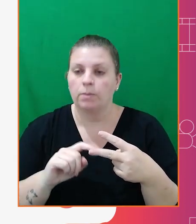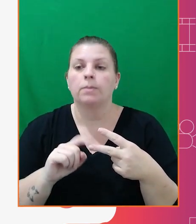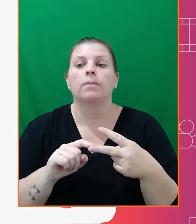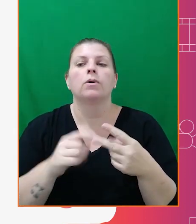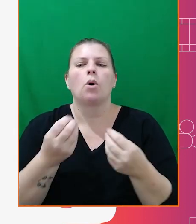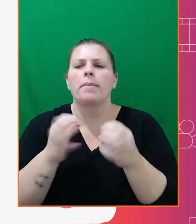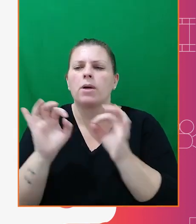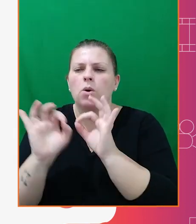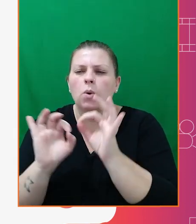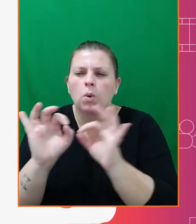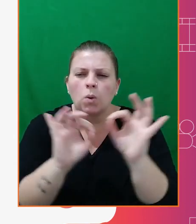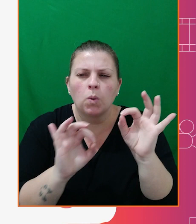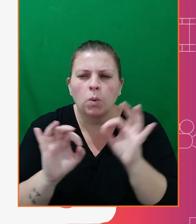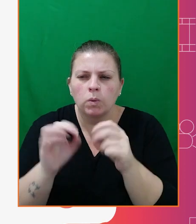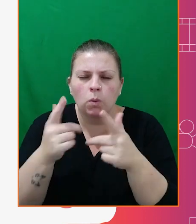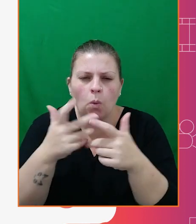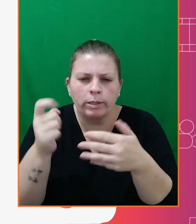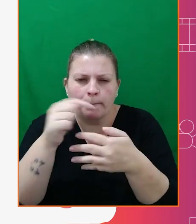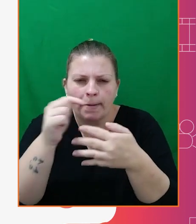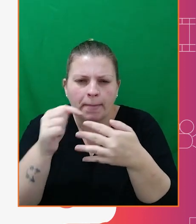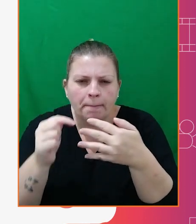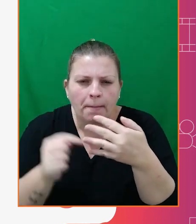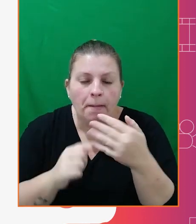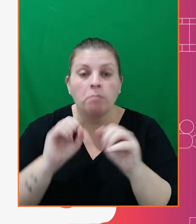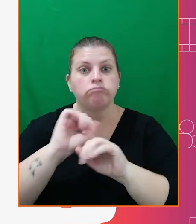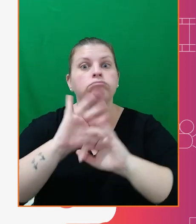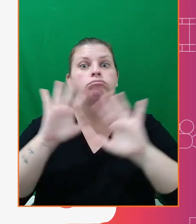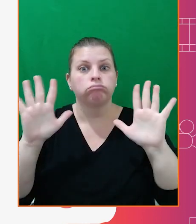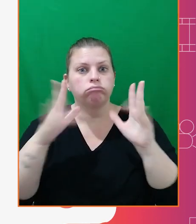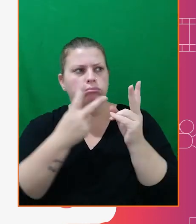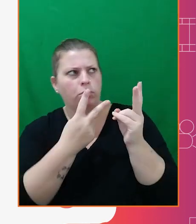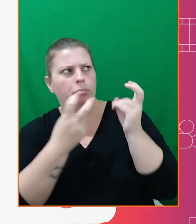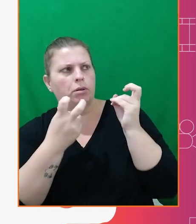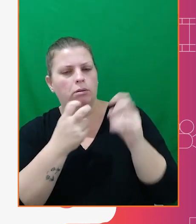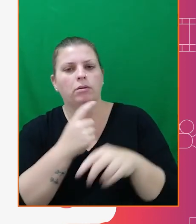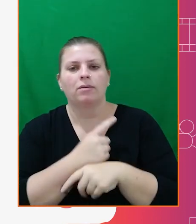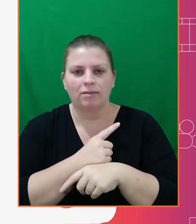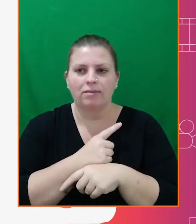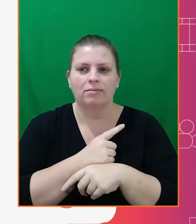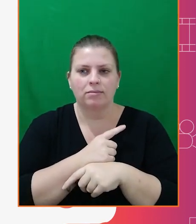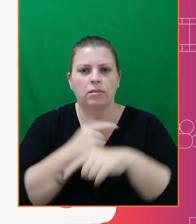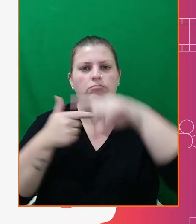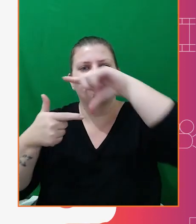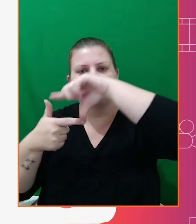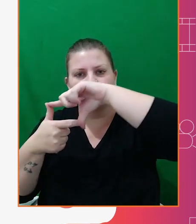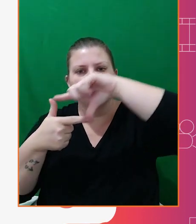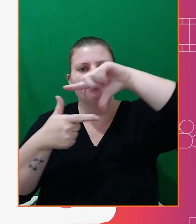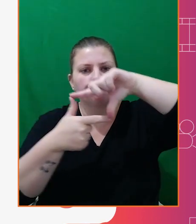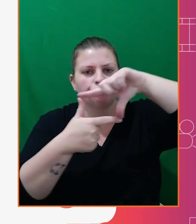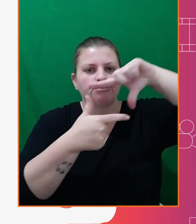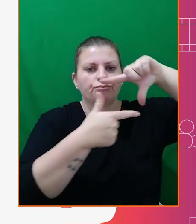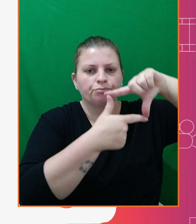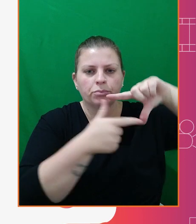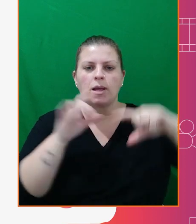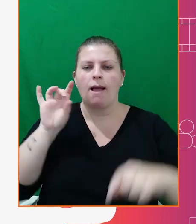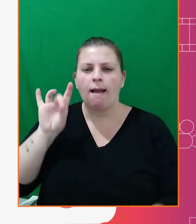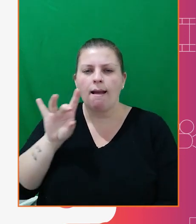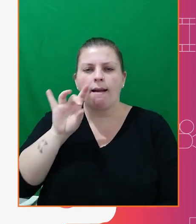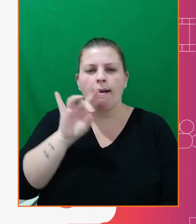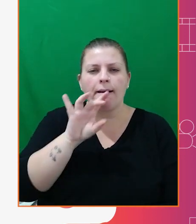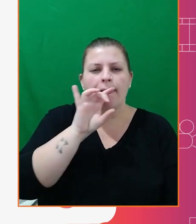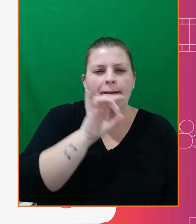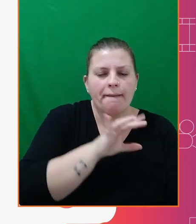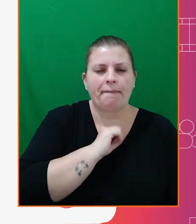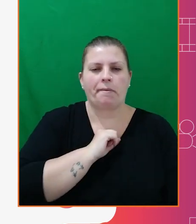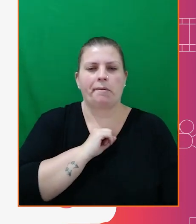dos elementos de forma clara, o que cada quadro quer mostrar, quais são os principais